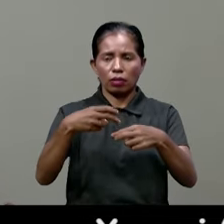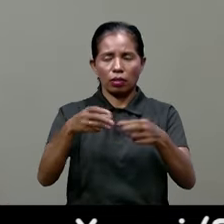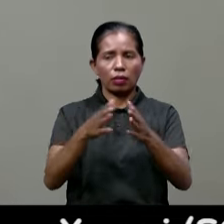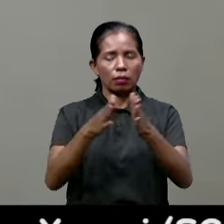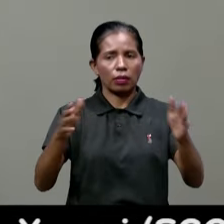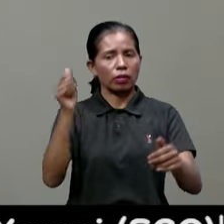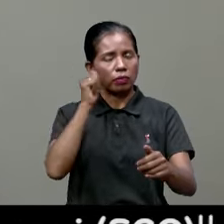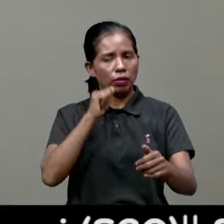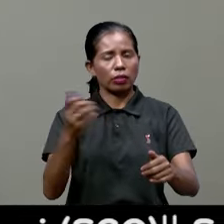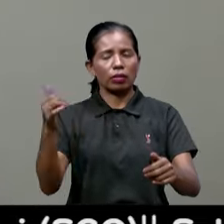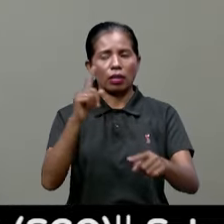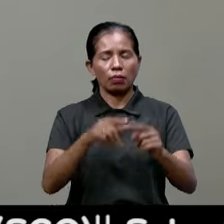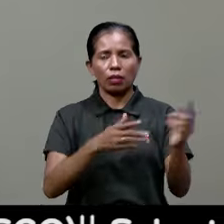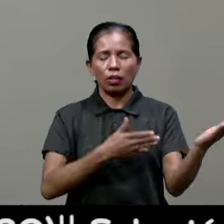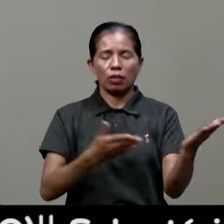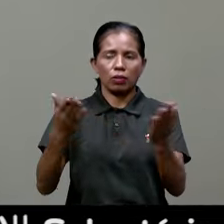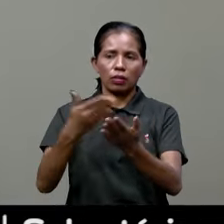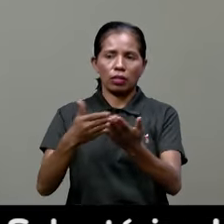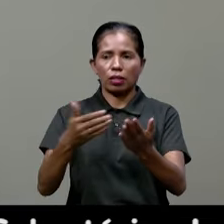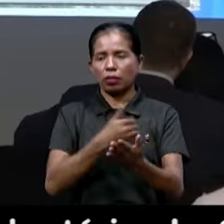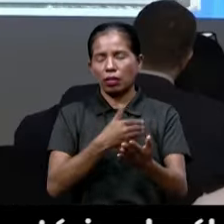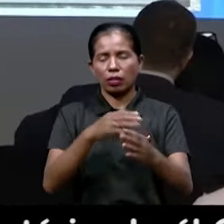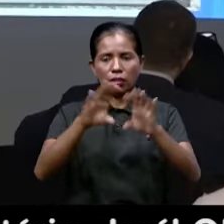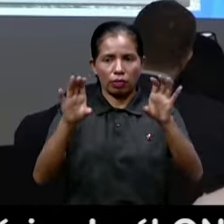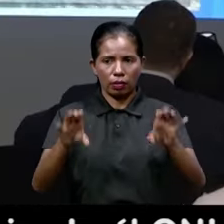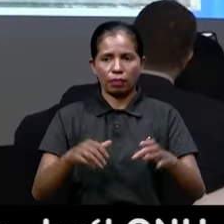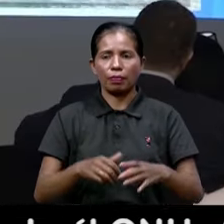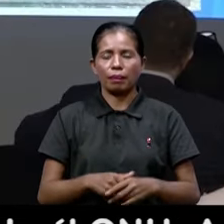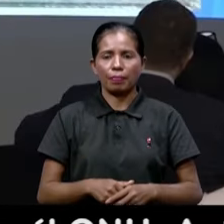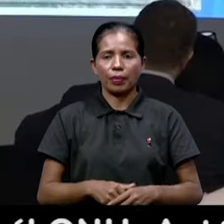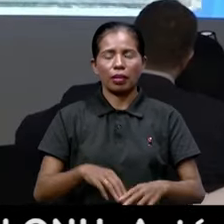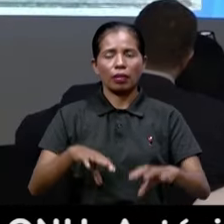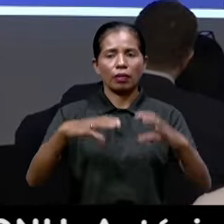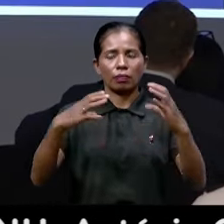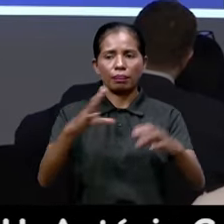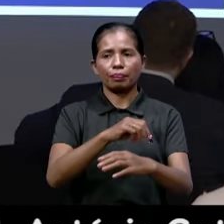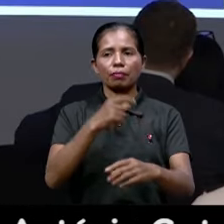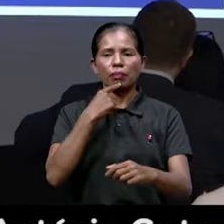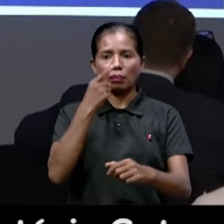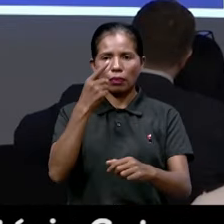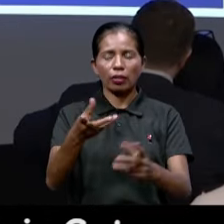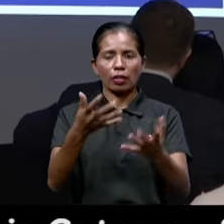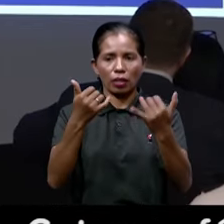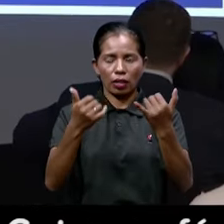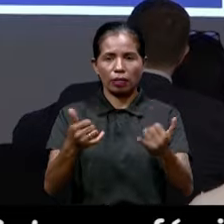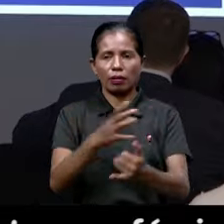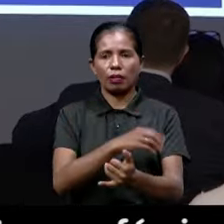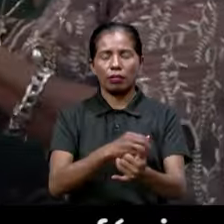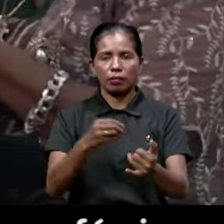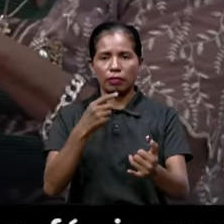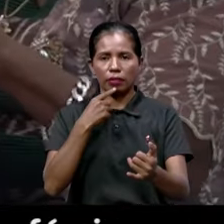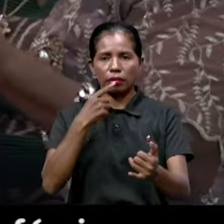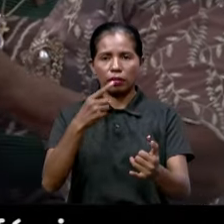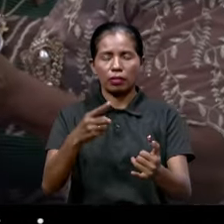feto sira atla bela exporta sira di produto ba yapulo. Komisario interino autoridade aduaneiro hateten dadaung ne autoridade la tau ona